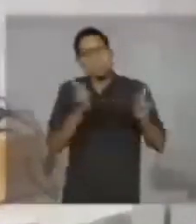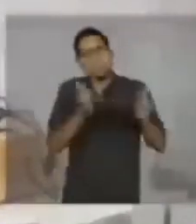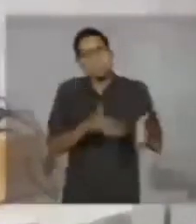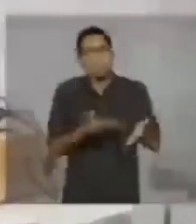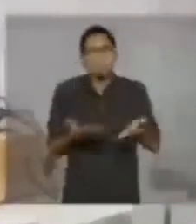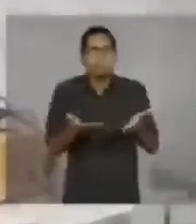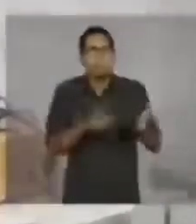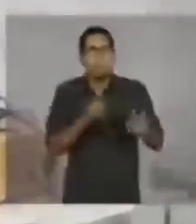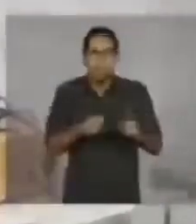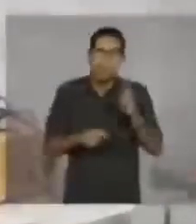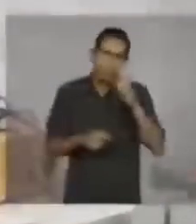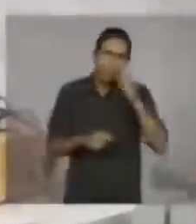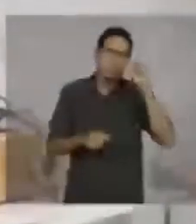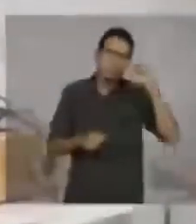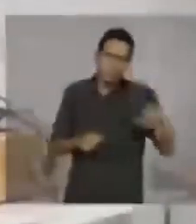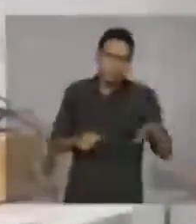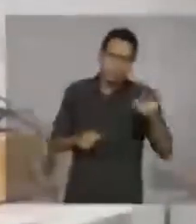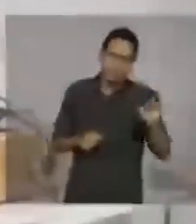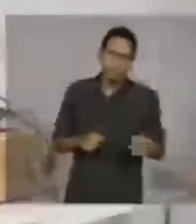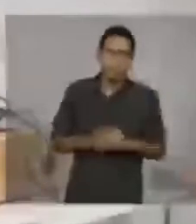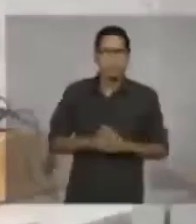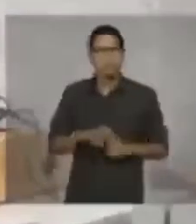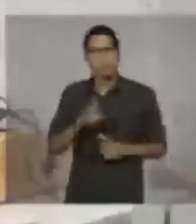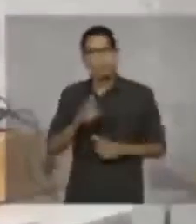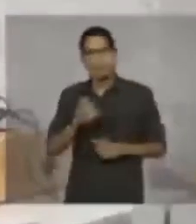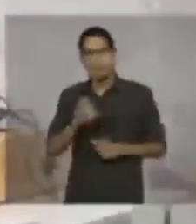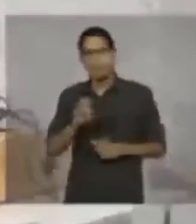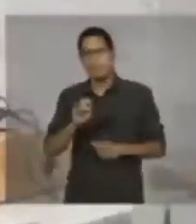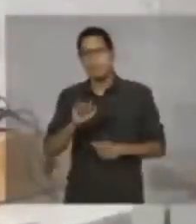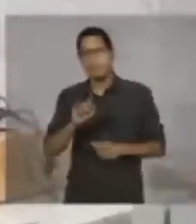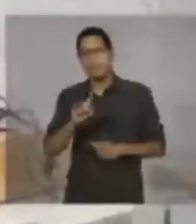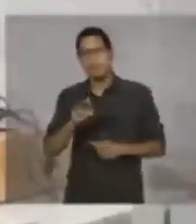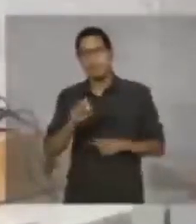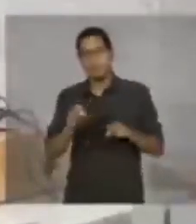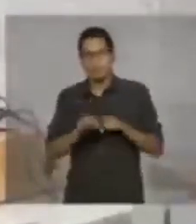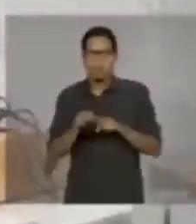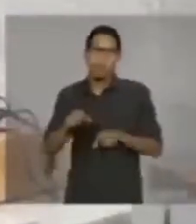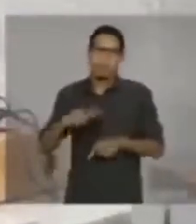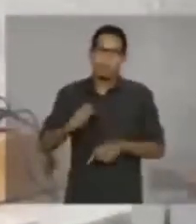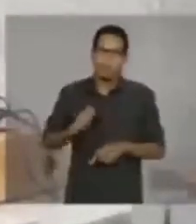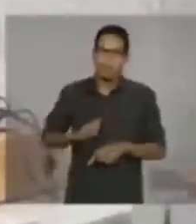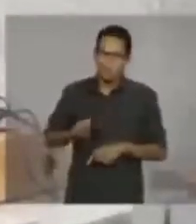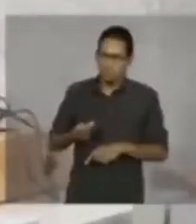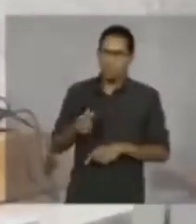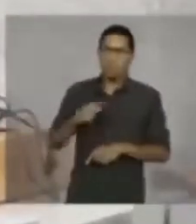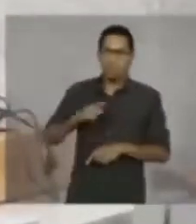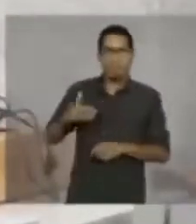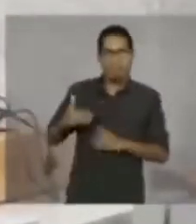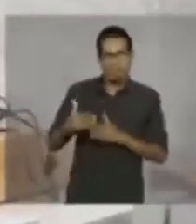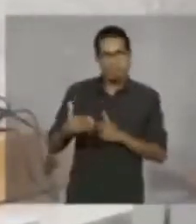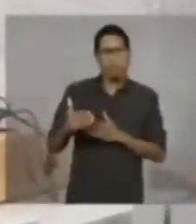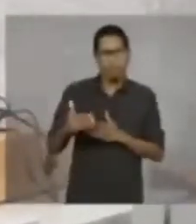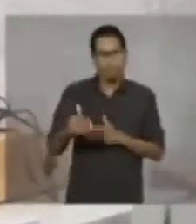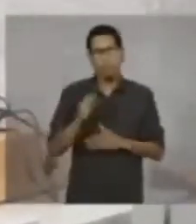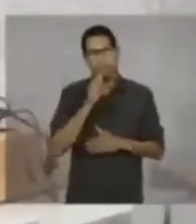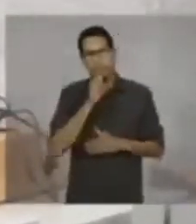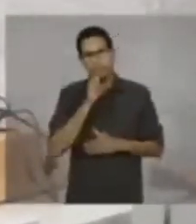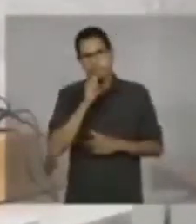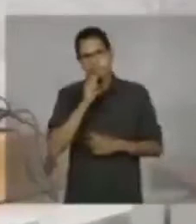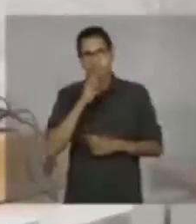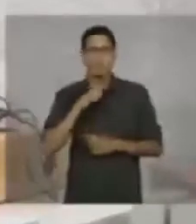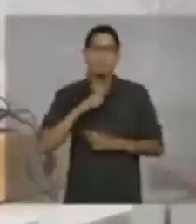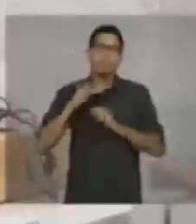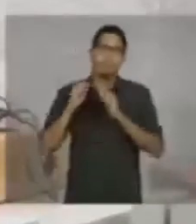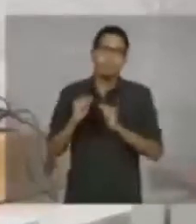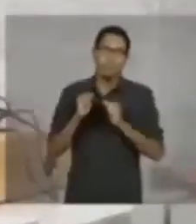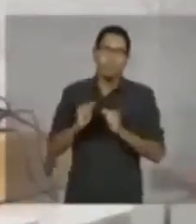gente deveria chamar mesmo de lixo. O resíduo é aquele que ainda tem uma vida útil pela frente, é aquele que ainda tem, que